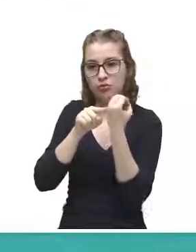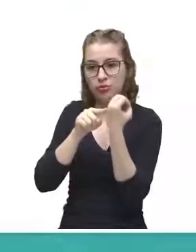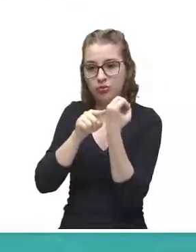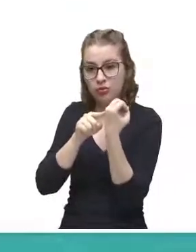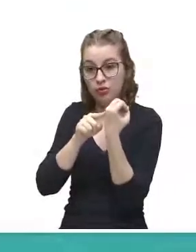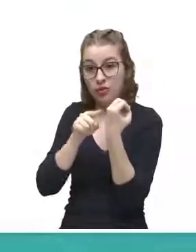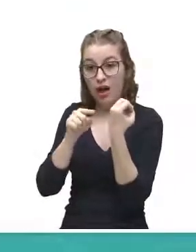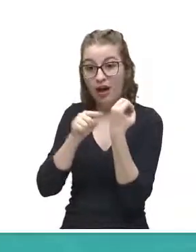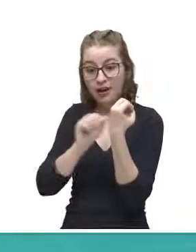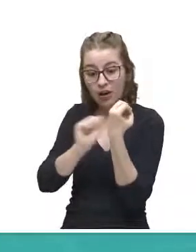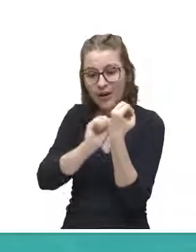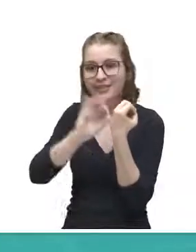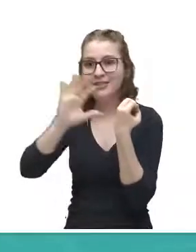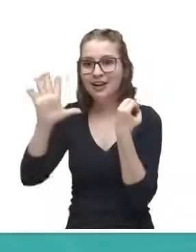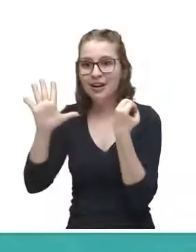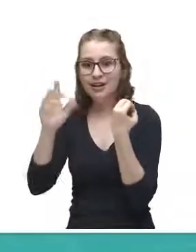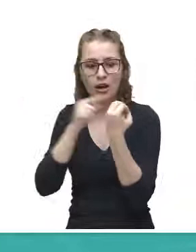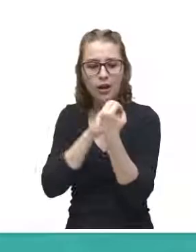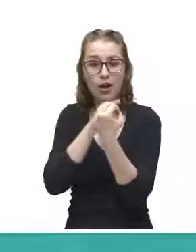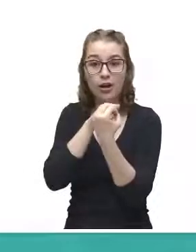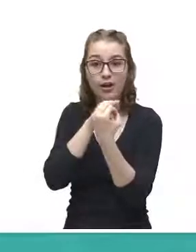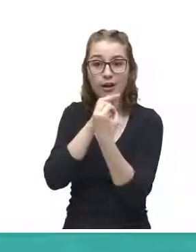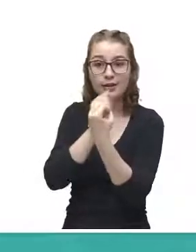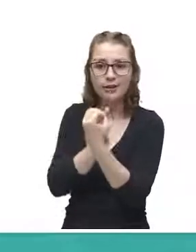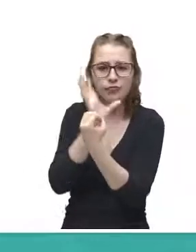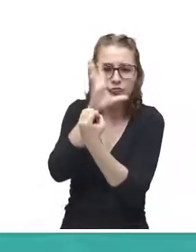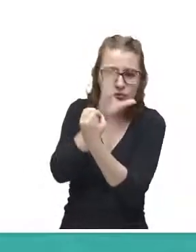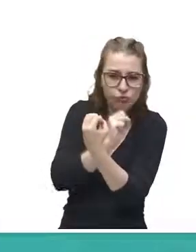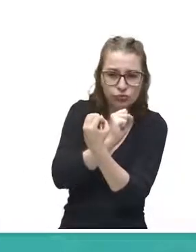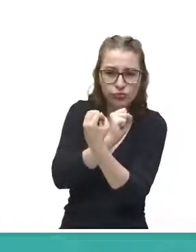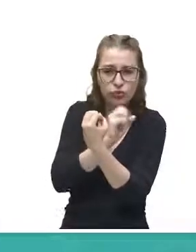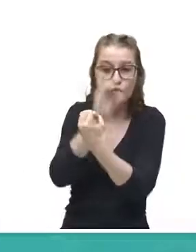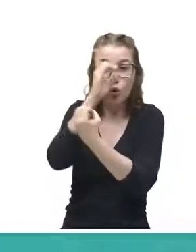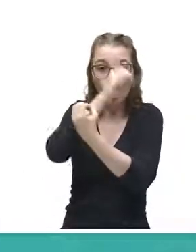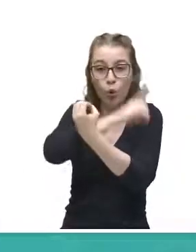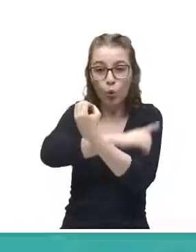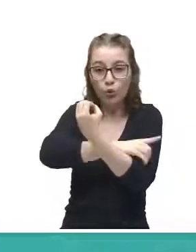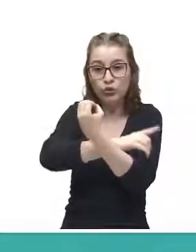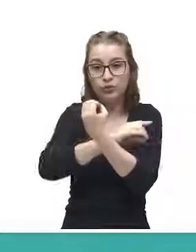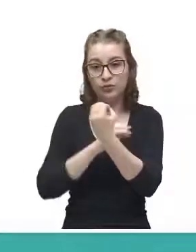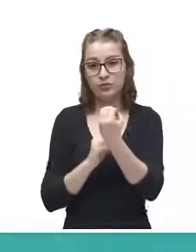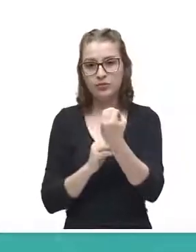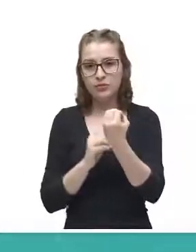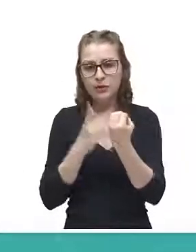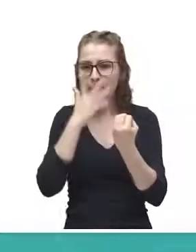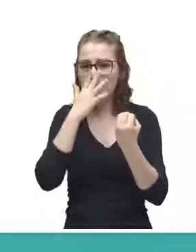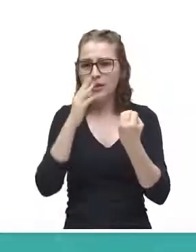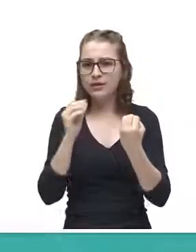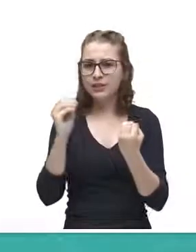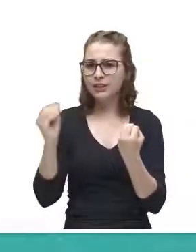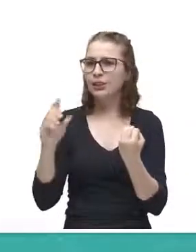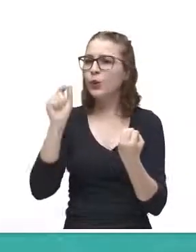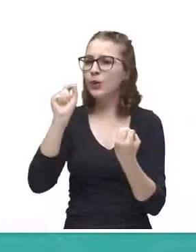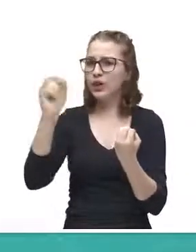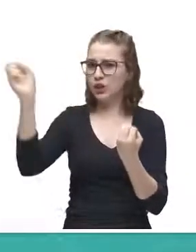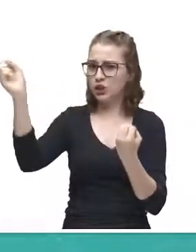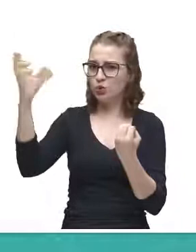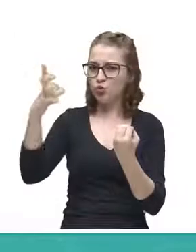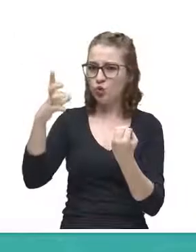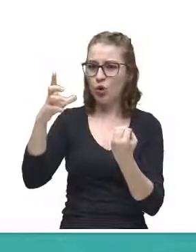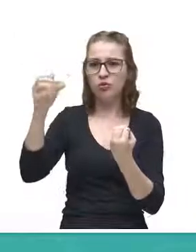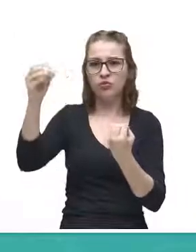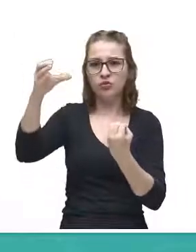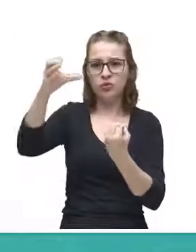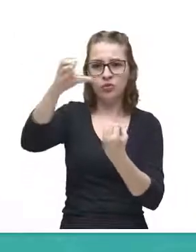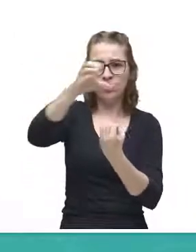sol aparente, Esse movimento aparente do sol. Parece que é o sol que está se movimentando, mas na verdade é o